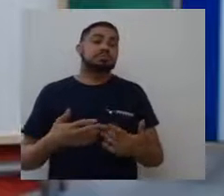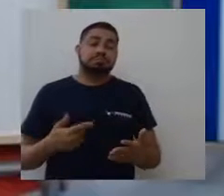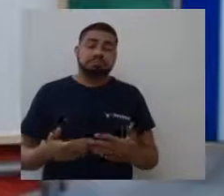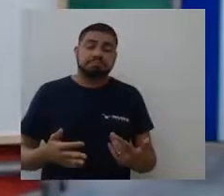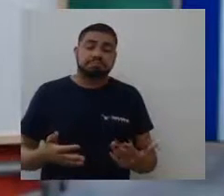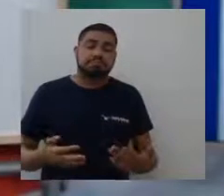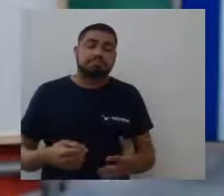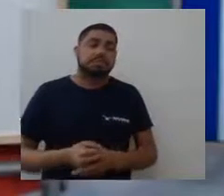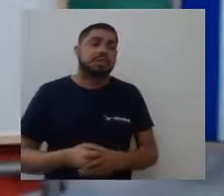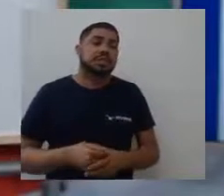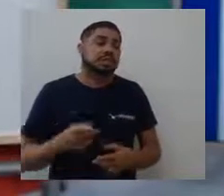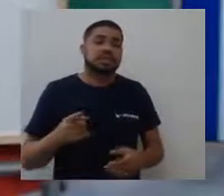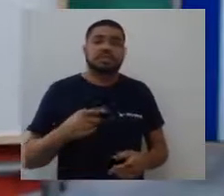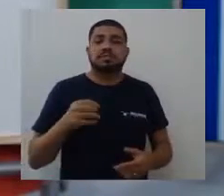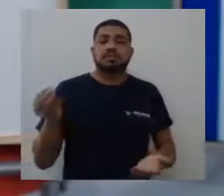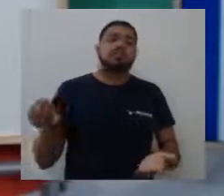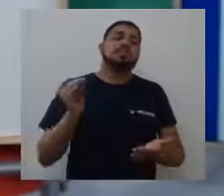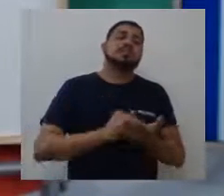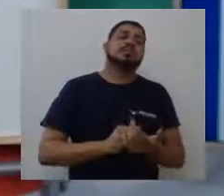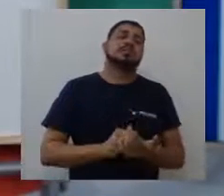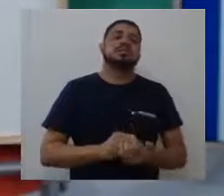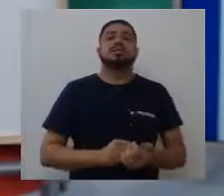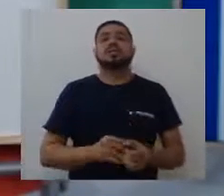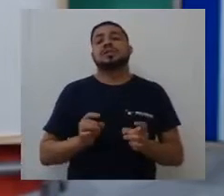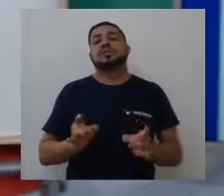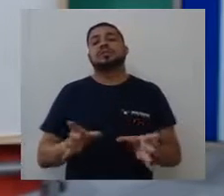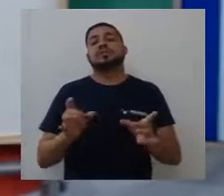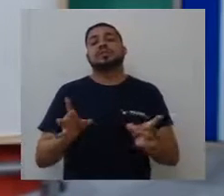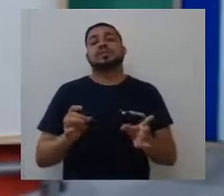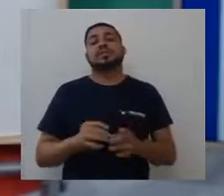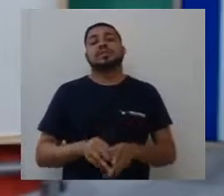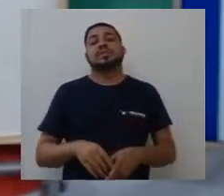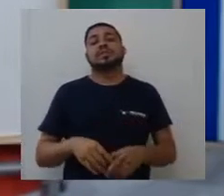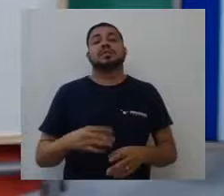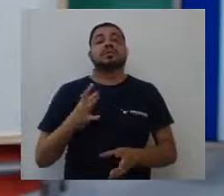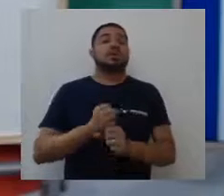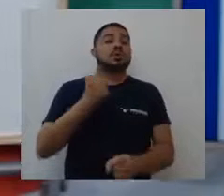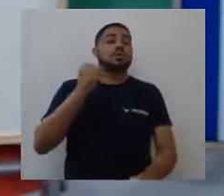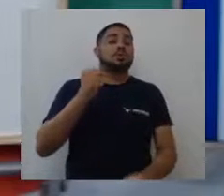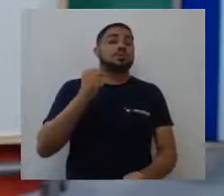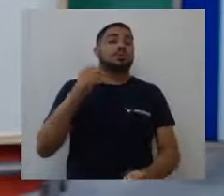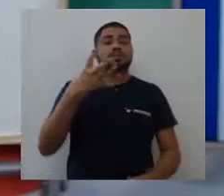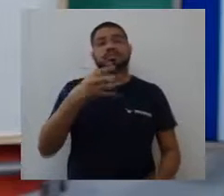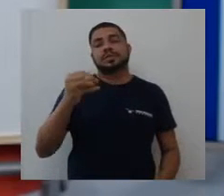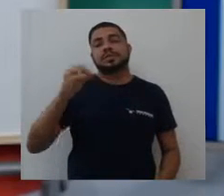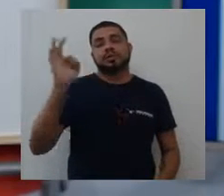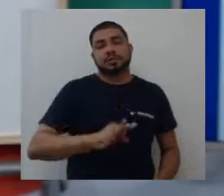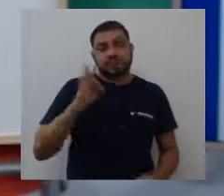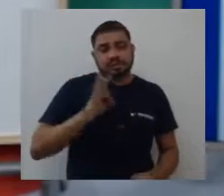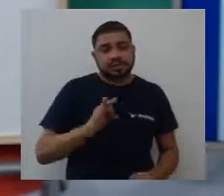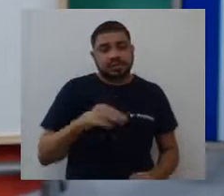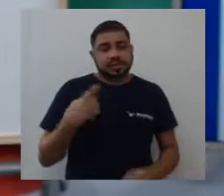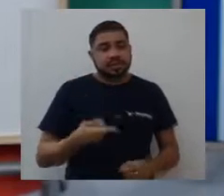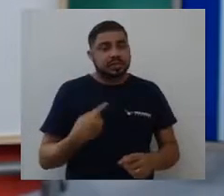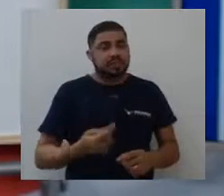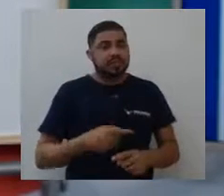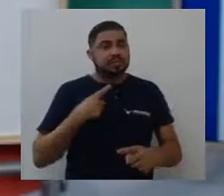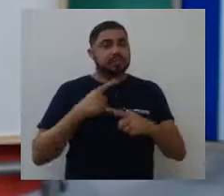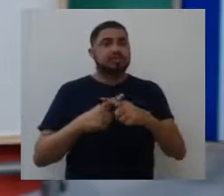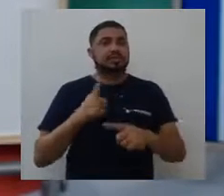preço qualquer, ele foi colocado agora à venda com um lucro de 40%. Então, lucro é a gente multiplicar